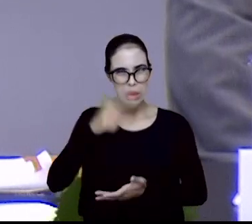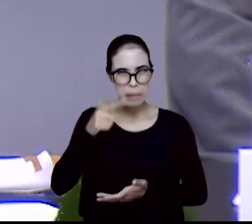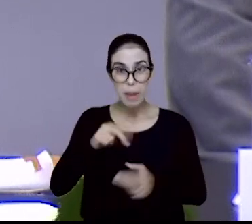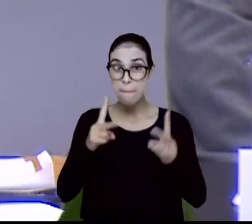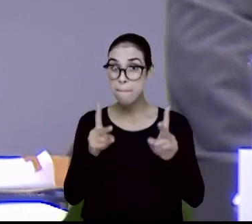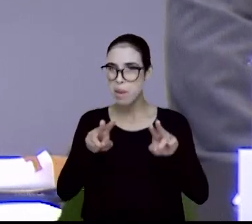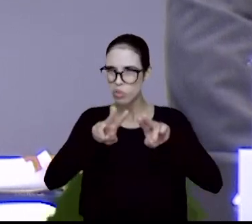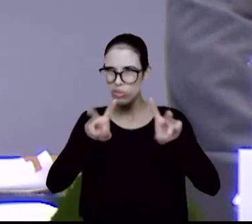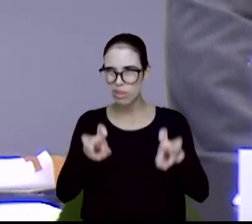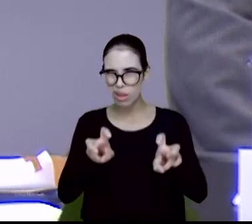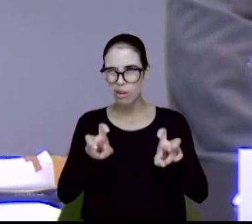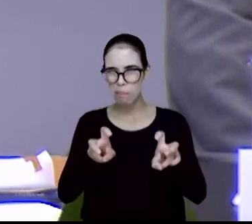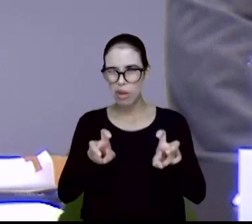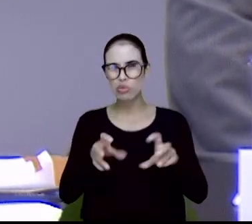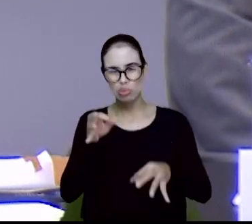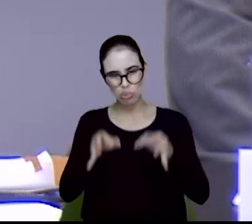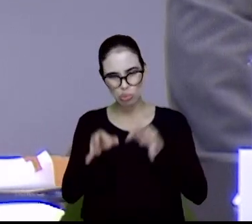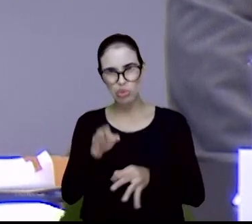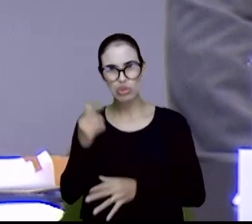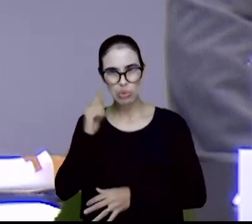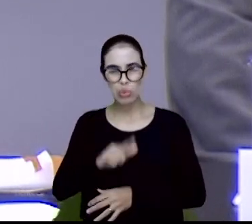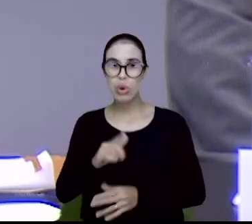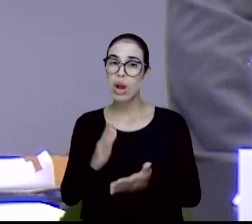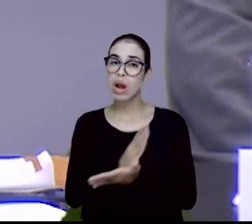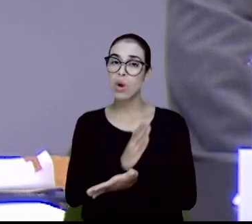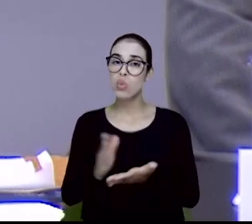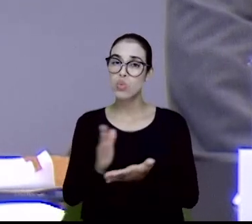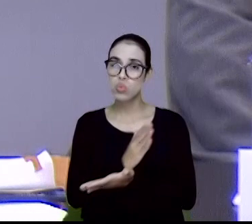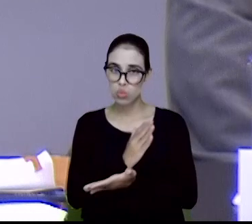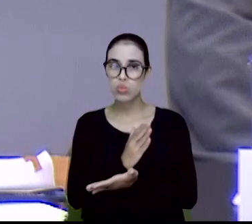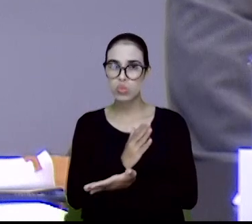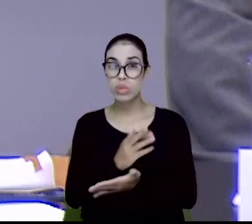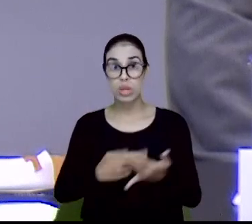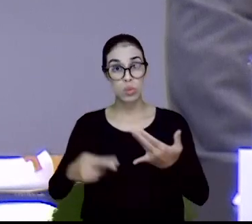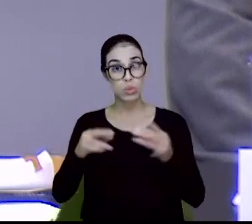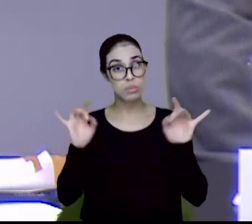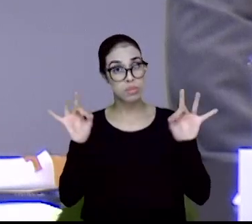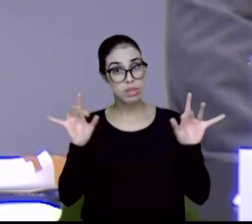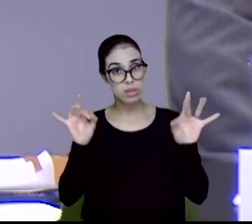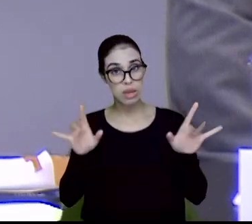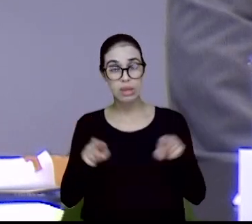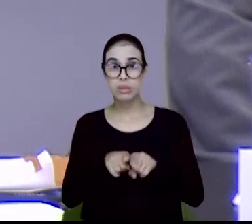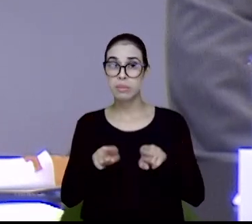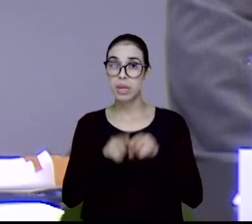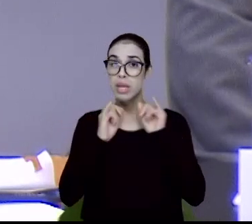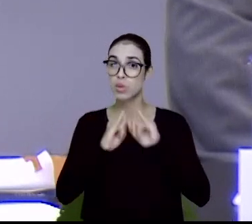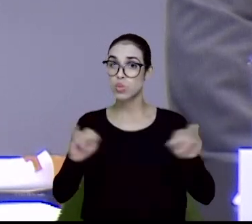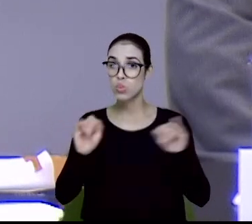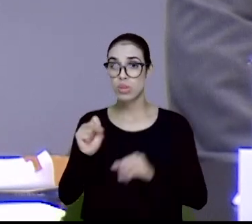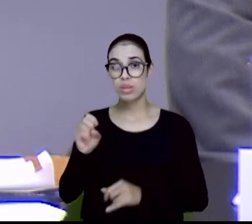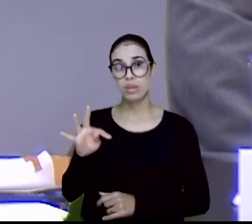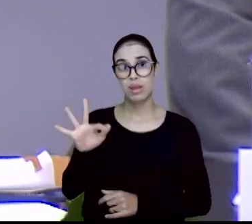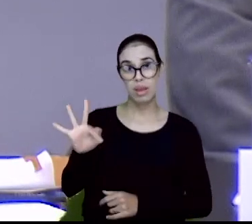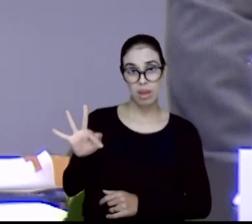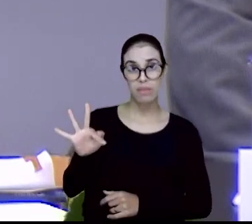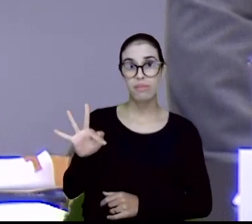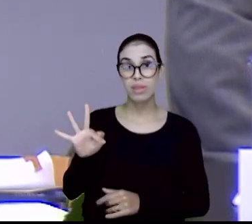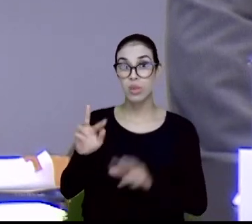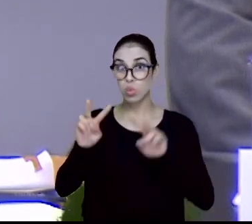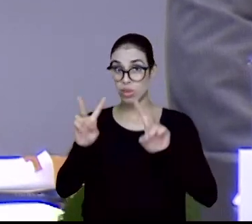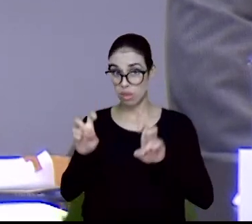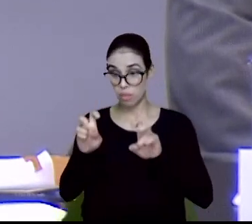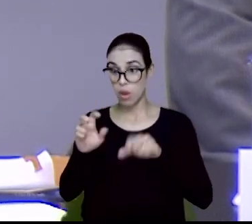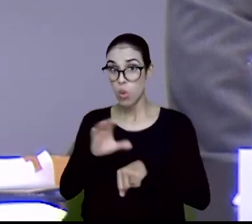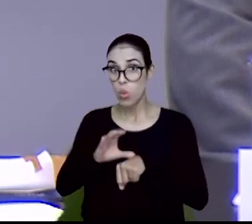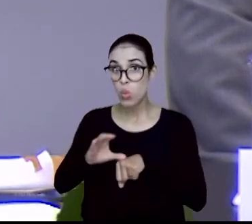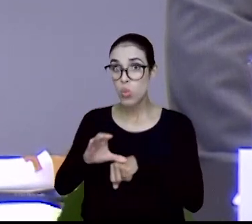recursos especiais com repetitivos, os enunciados do Supremo Tribunal Federal em matéria constitucional e do